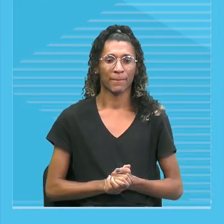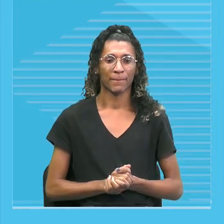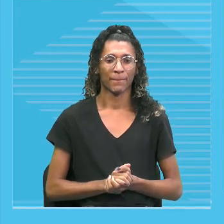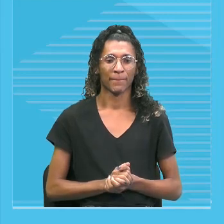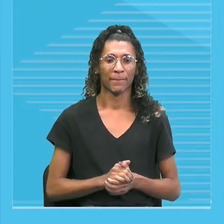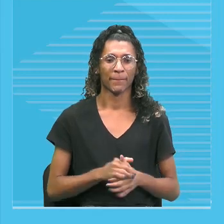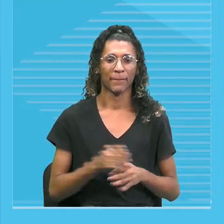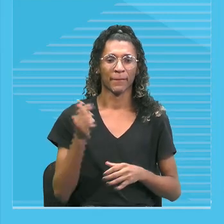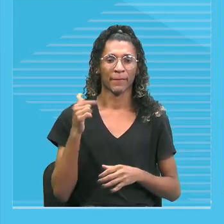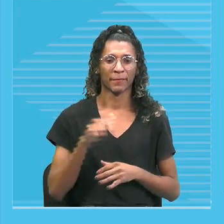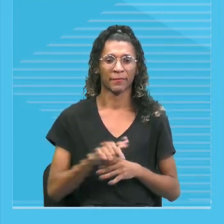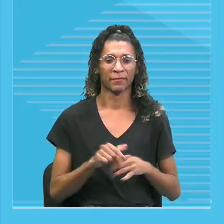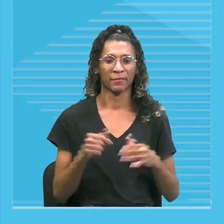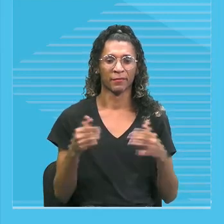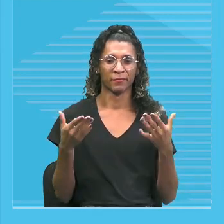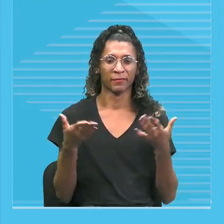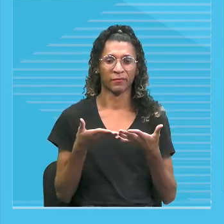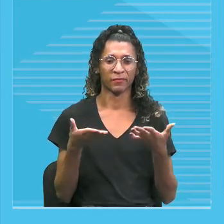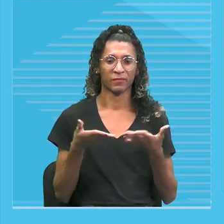vamos para frente